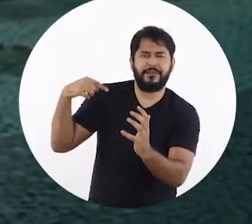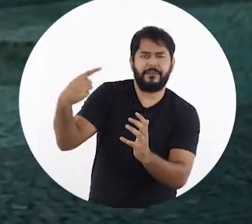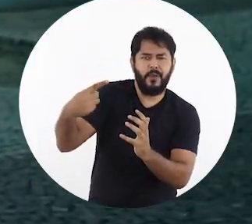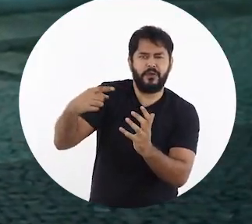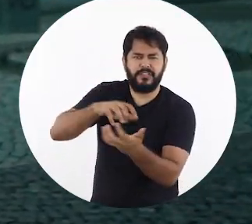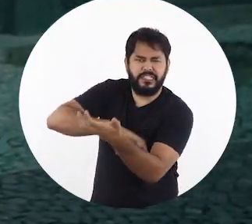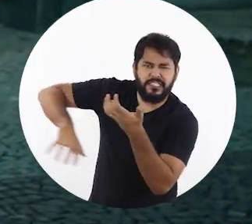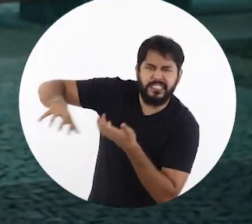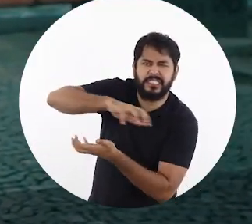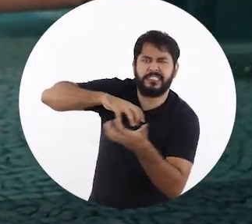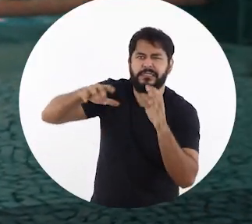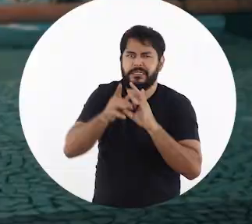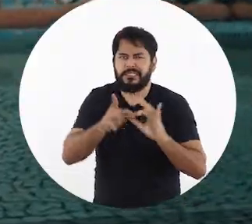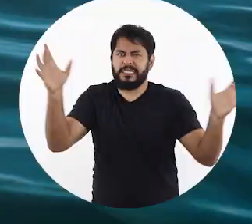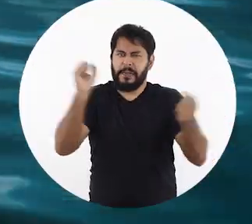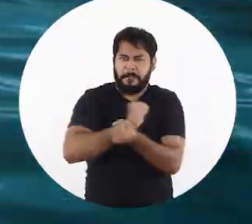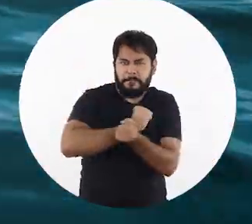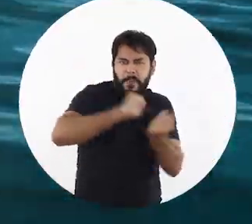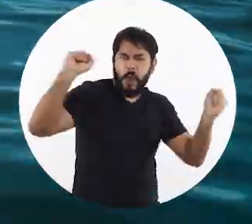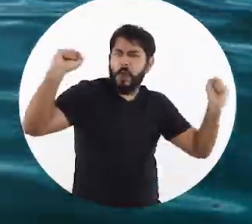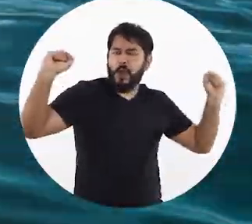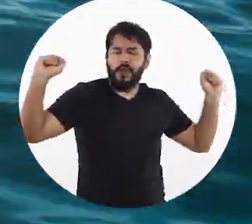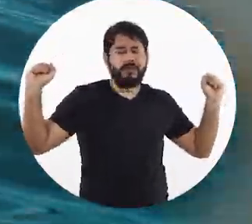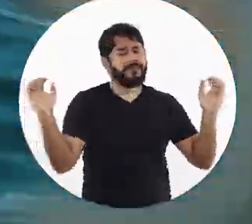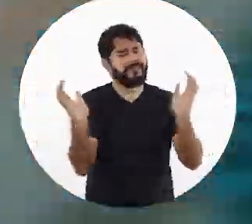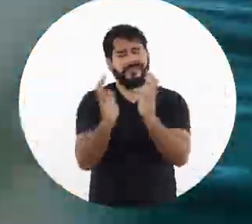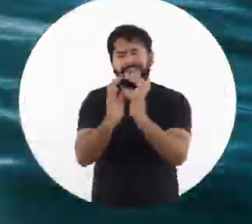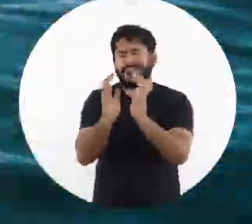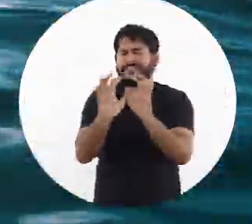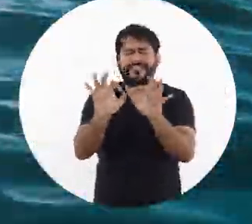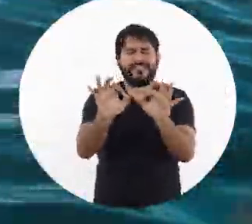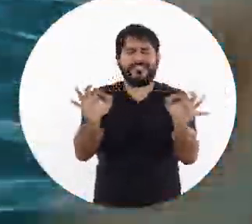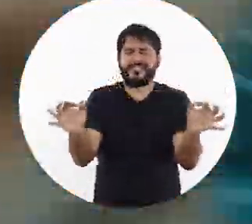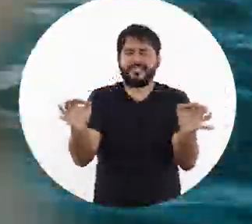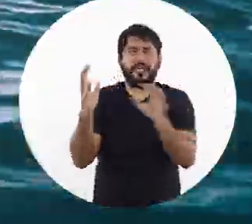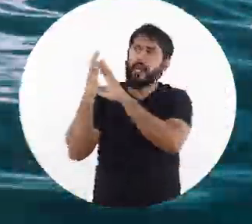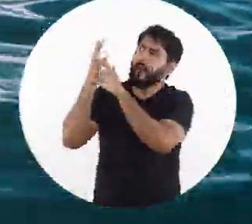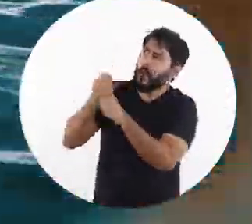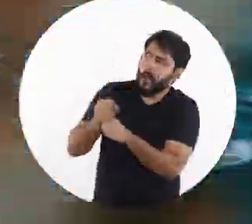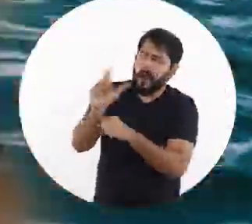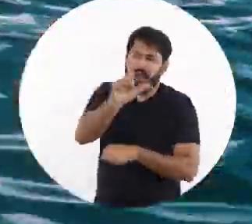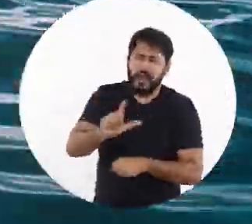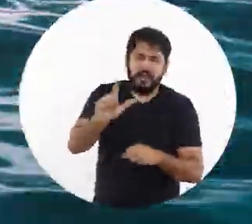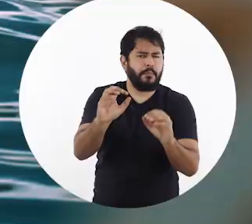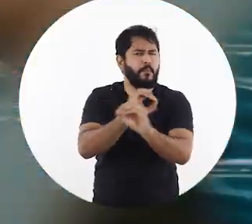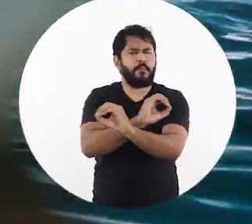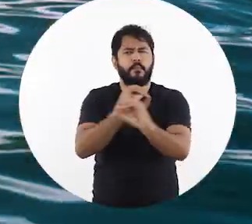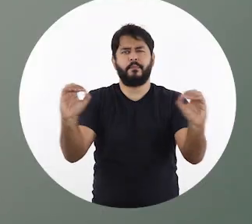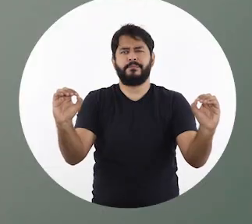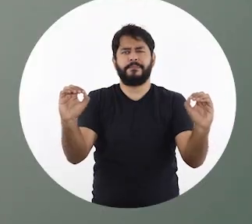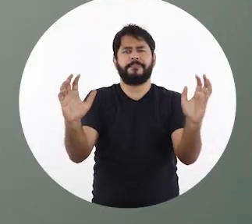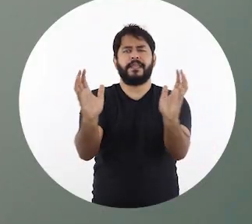Mas o Recife sem história, nem literatura. Recife sem mais nada. Recife da minha